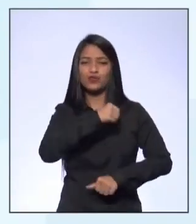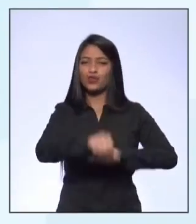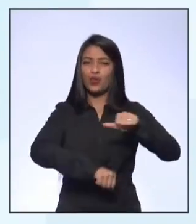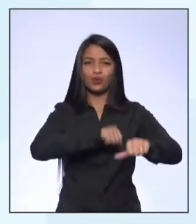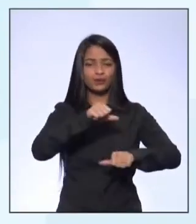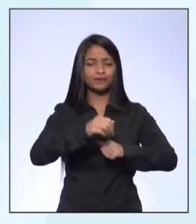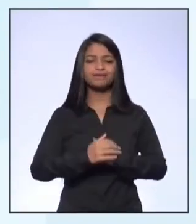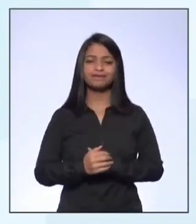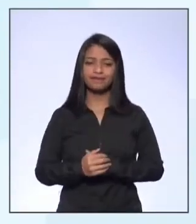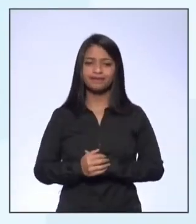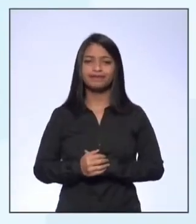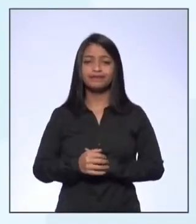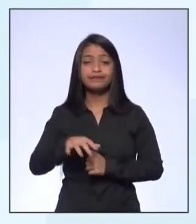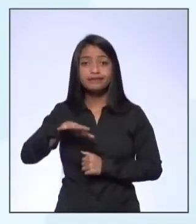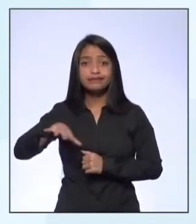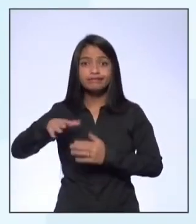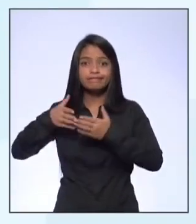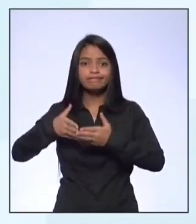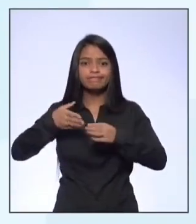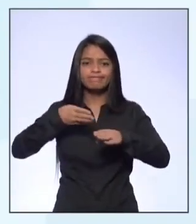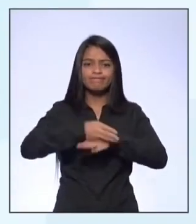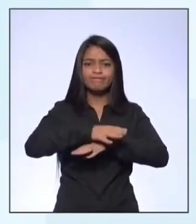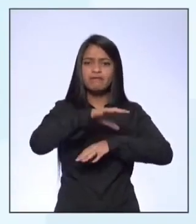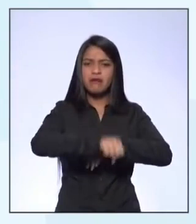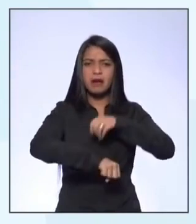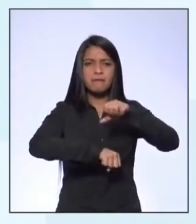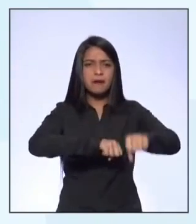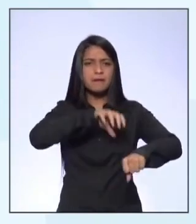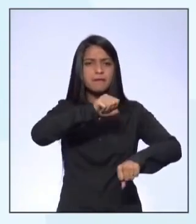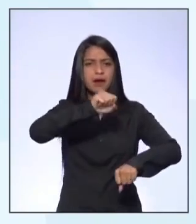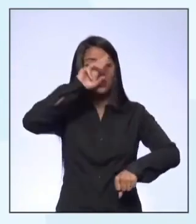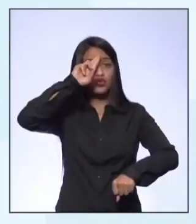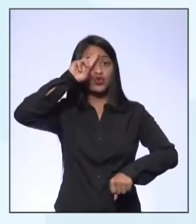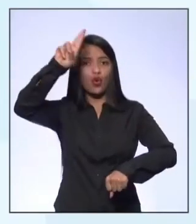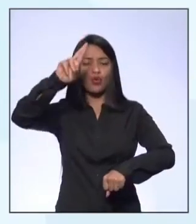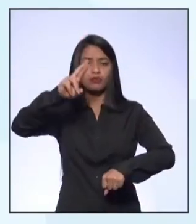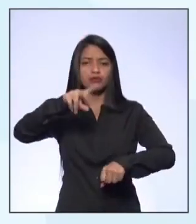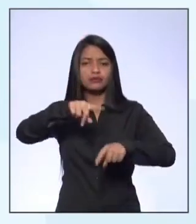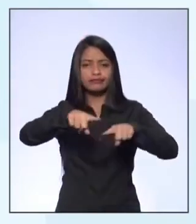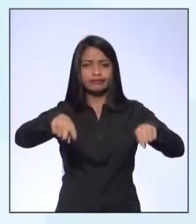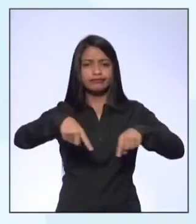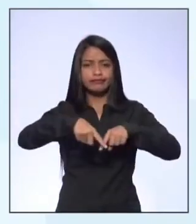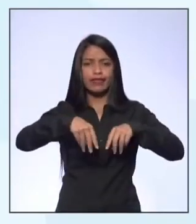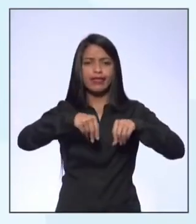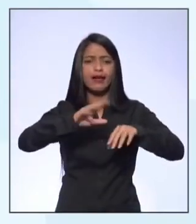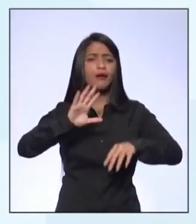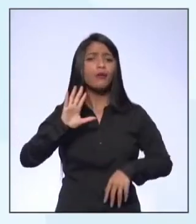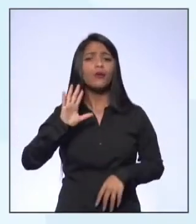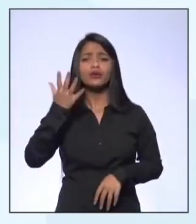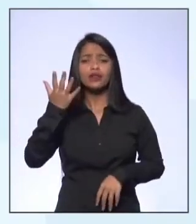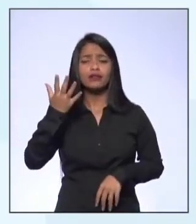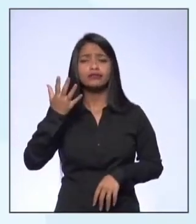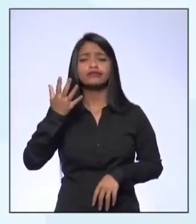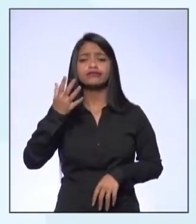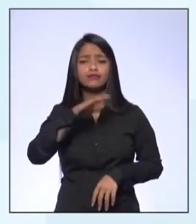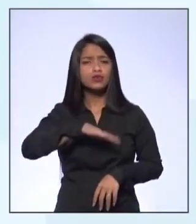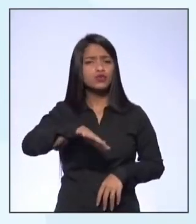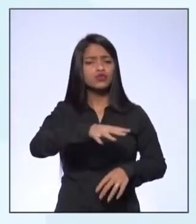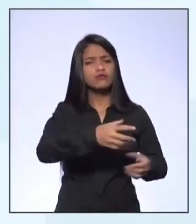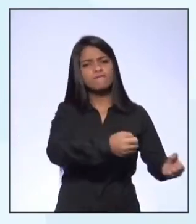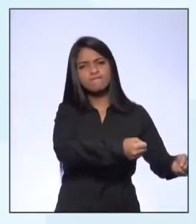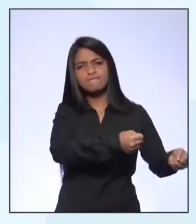No processo de colonização e dominação do território, os espanhóis submeteram os nativos a